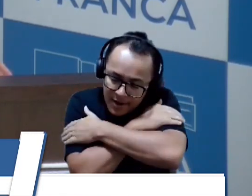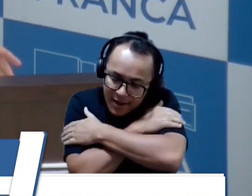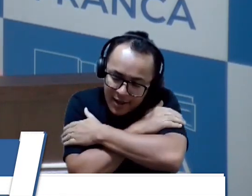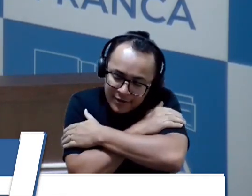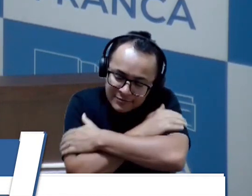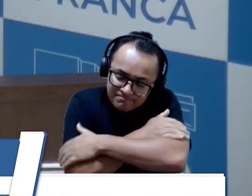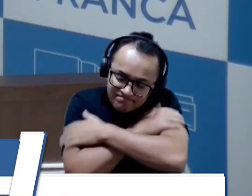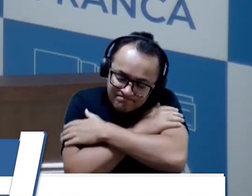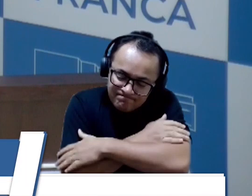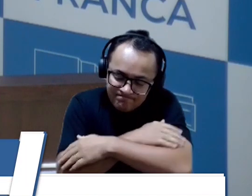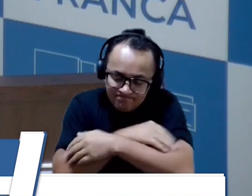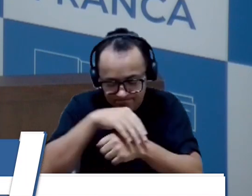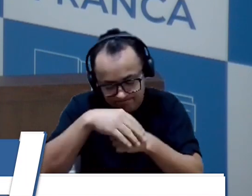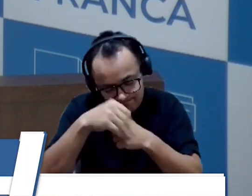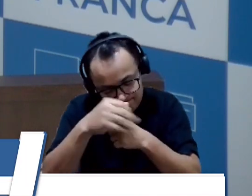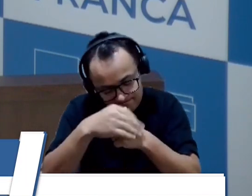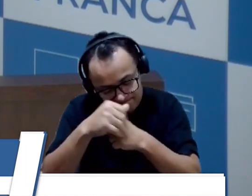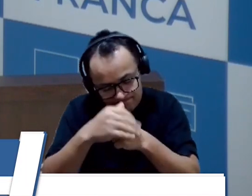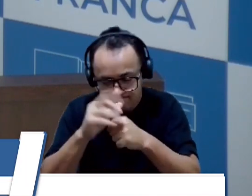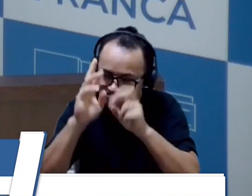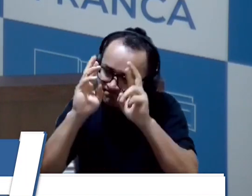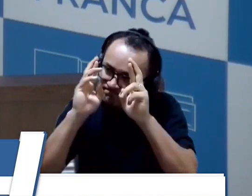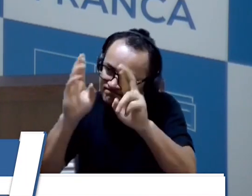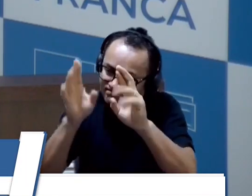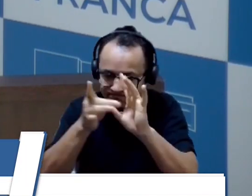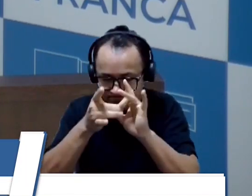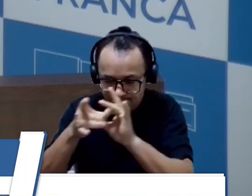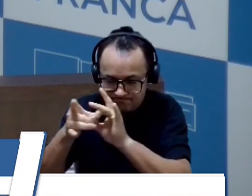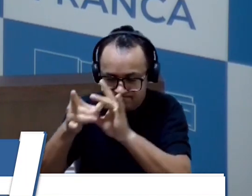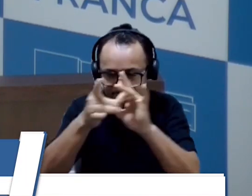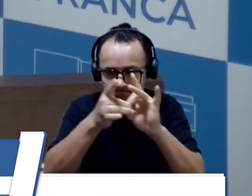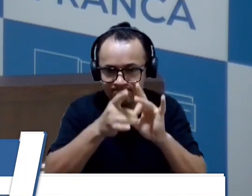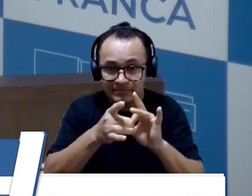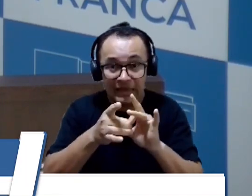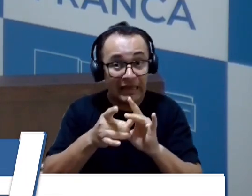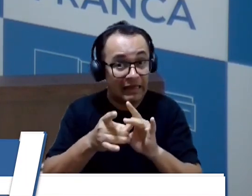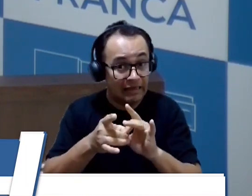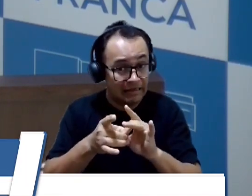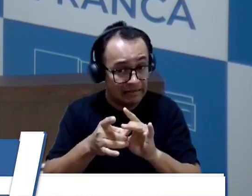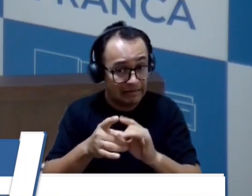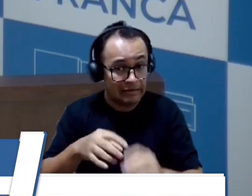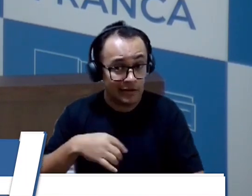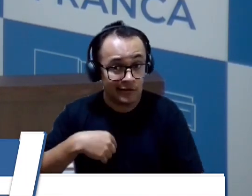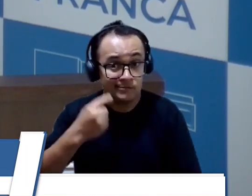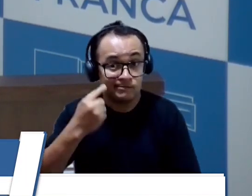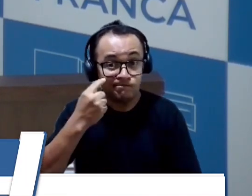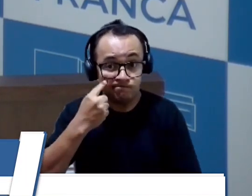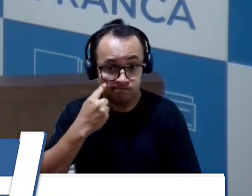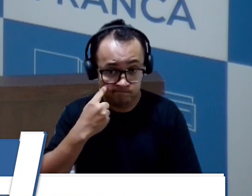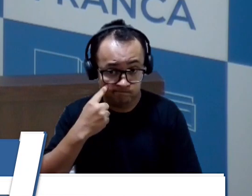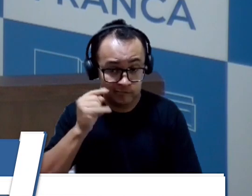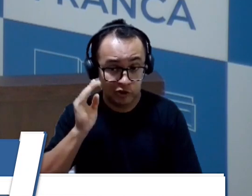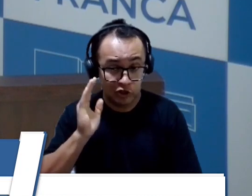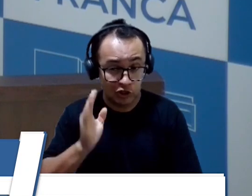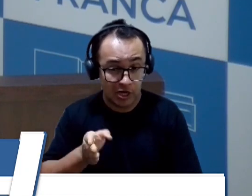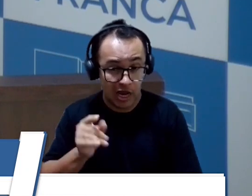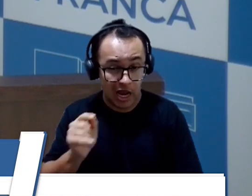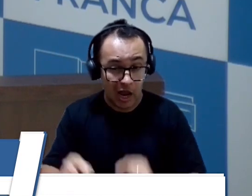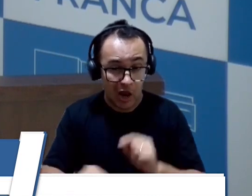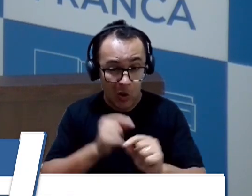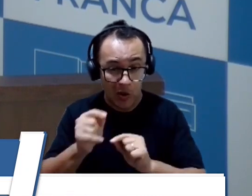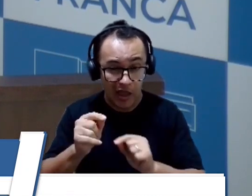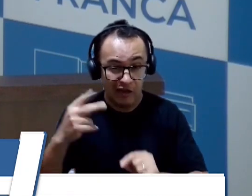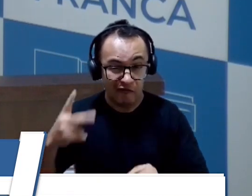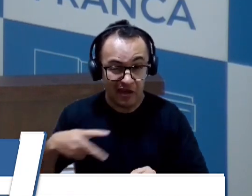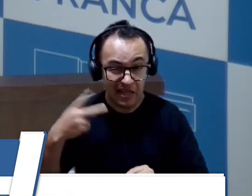A união, pois em algumas câmaras eu já presenciei, já observei brigas,